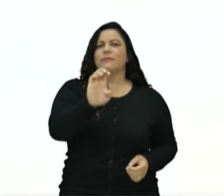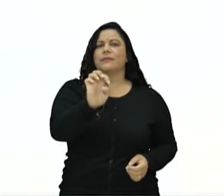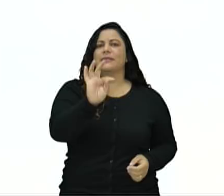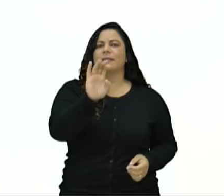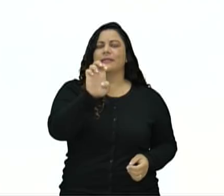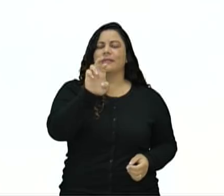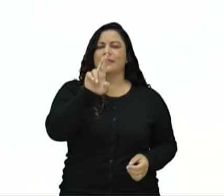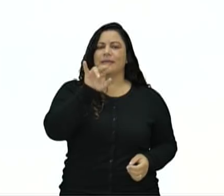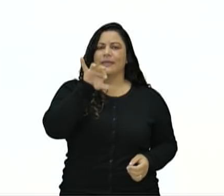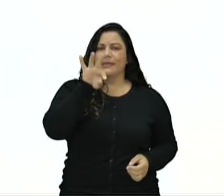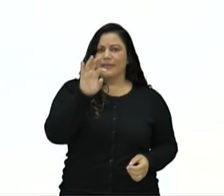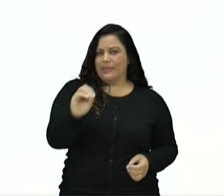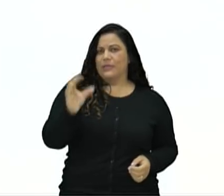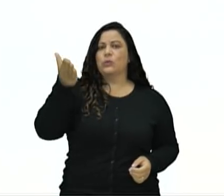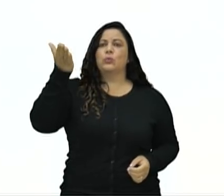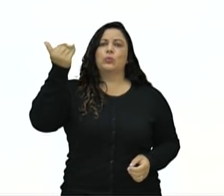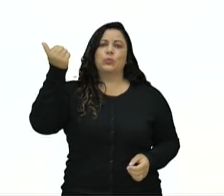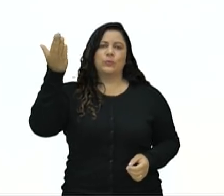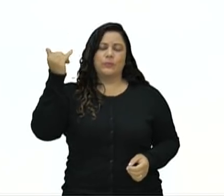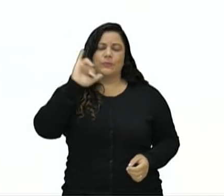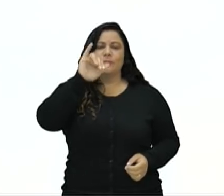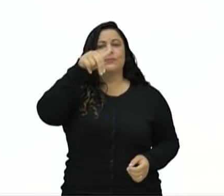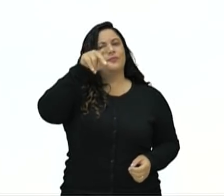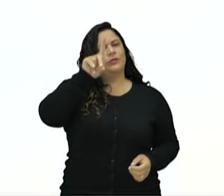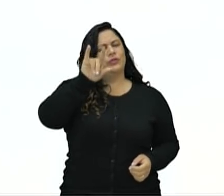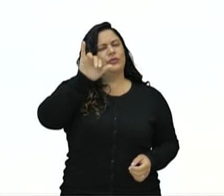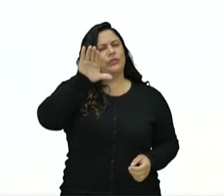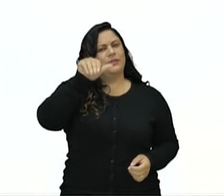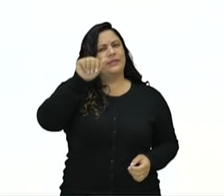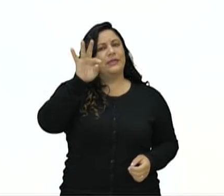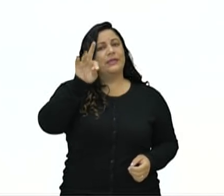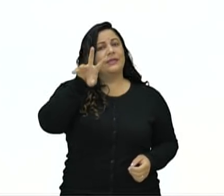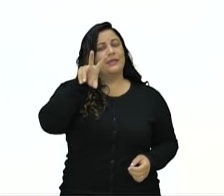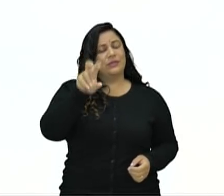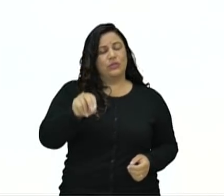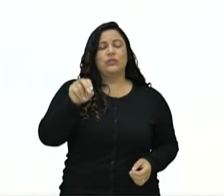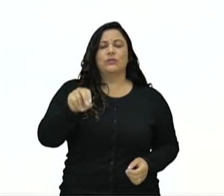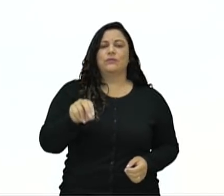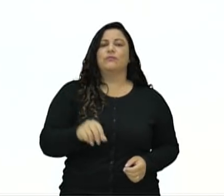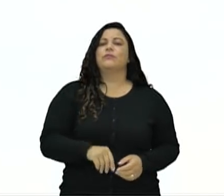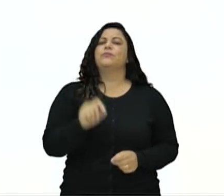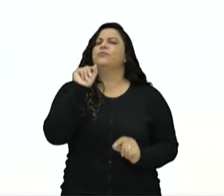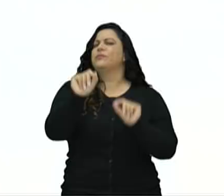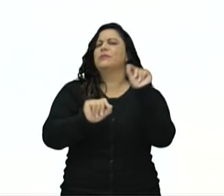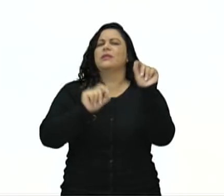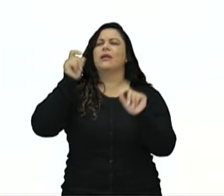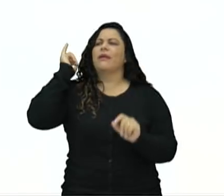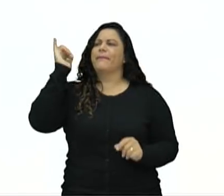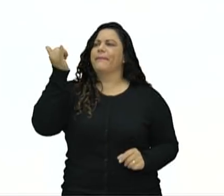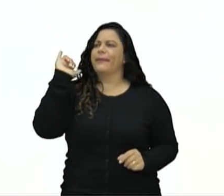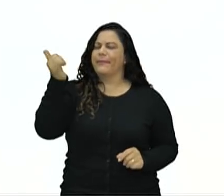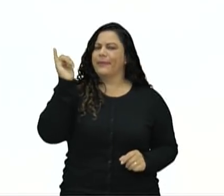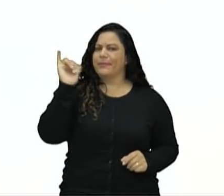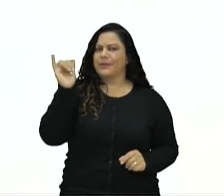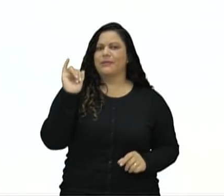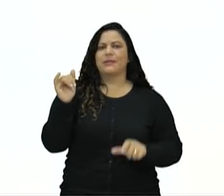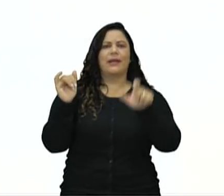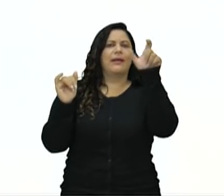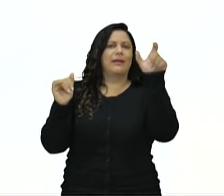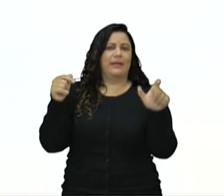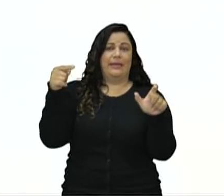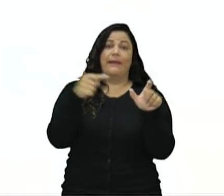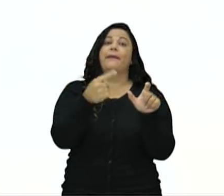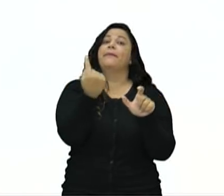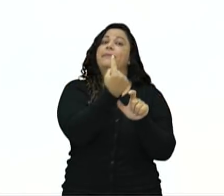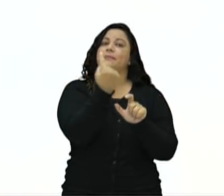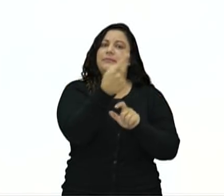indicativo. Geralmente, o narrador é em primeira pessoa, né? Já que se trata de um depoimento pessoal, né? É uma narrativa que se configura